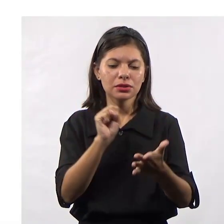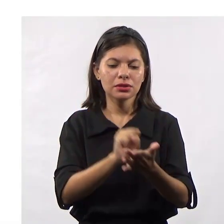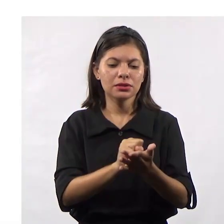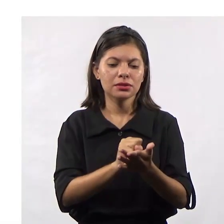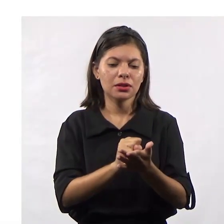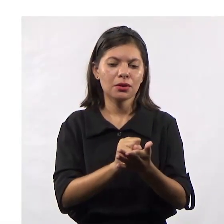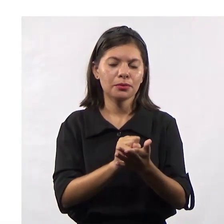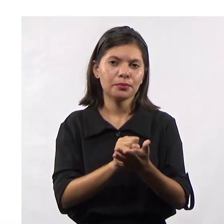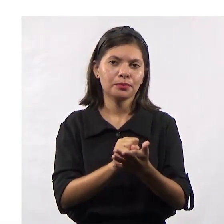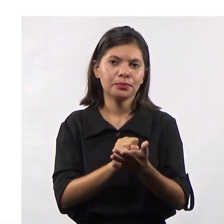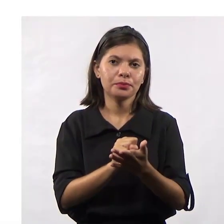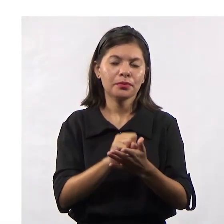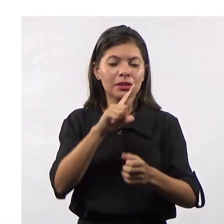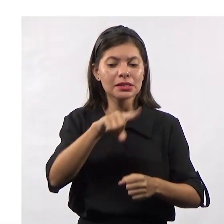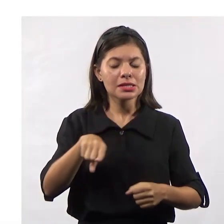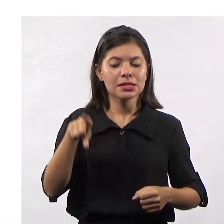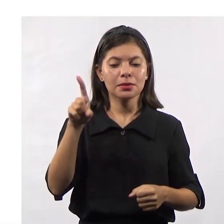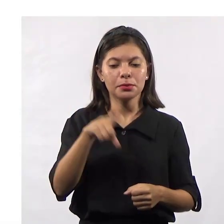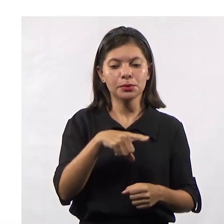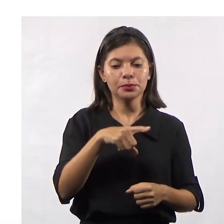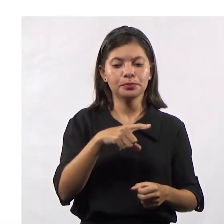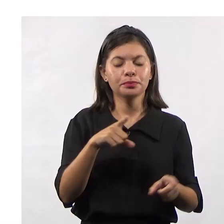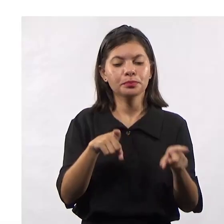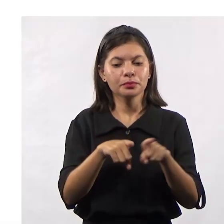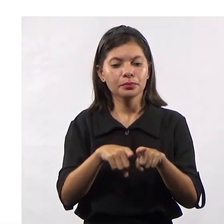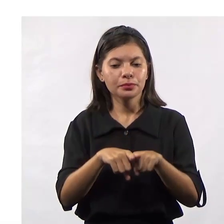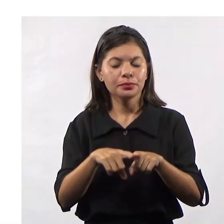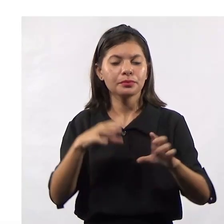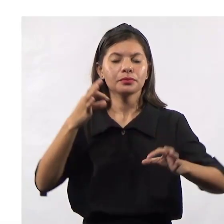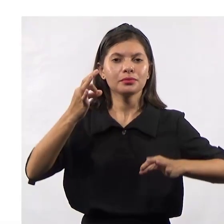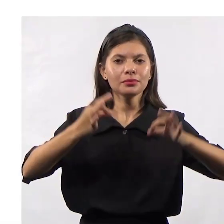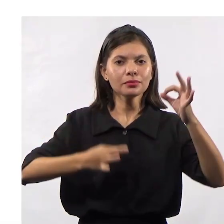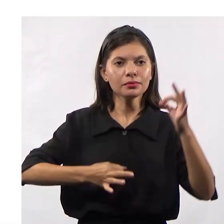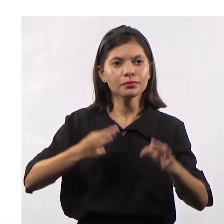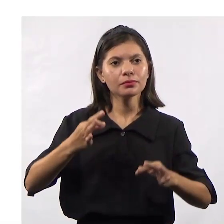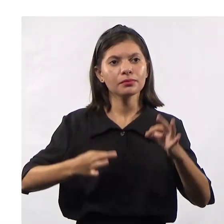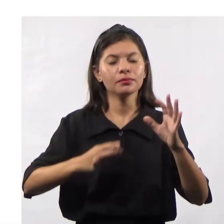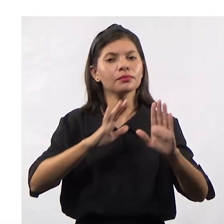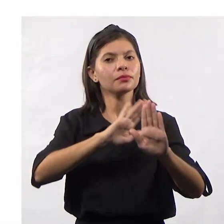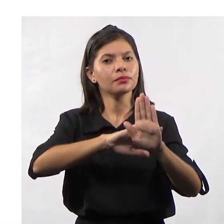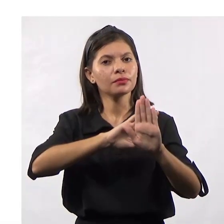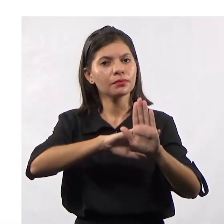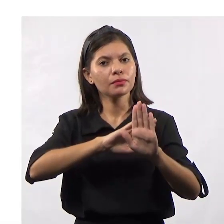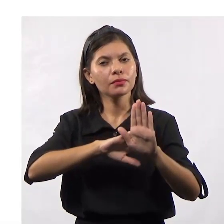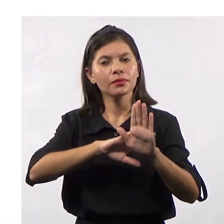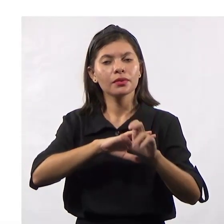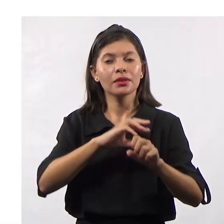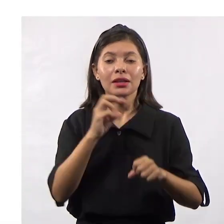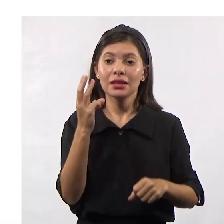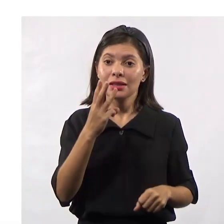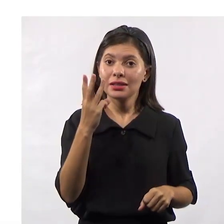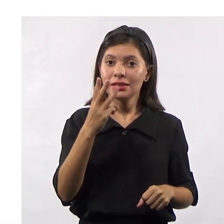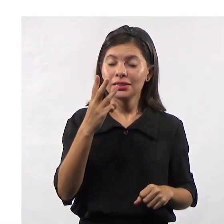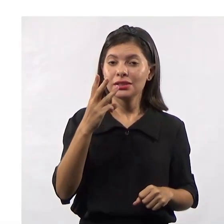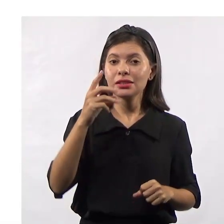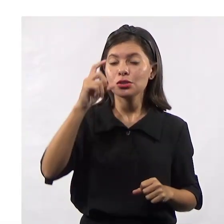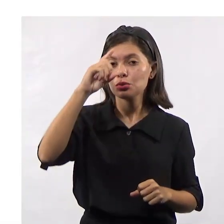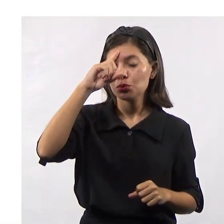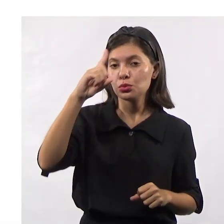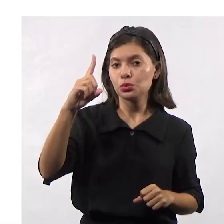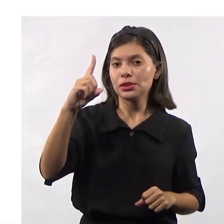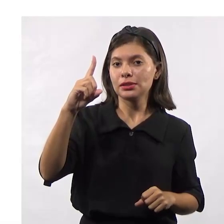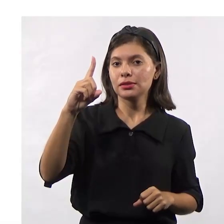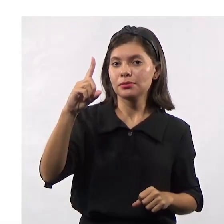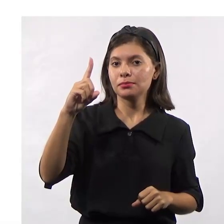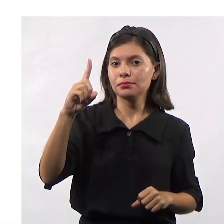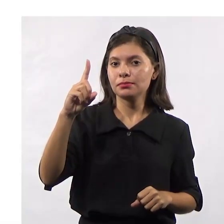inscrição em registro cadastral, sua alteração ou cancelamento. Também do julgamento das propostas. 3 dias úteis, tá, galera?